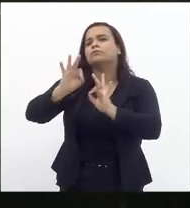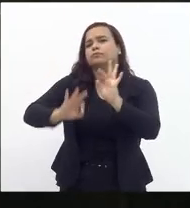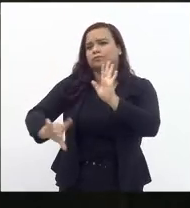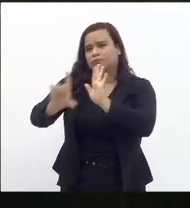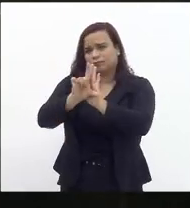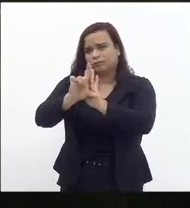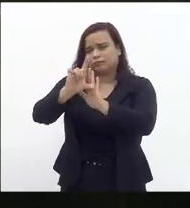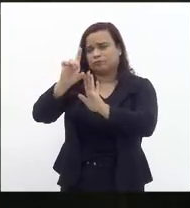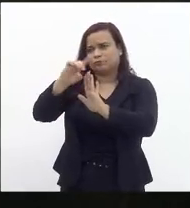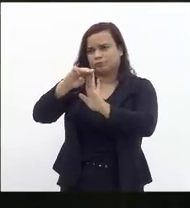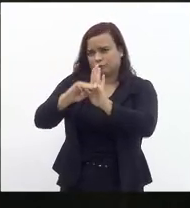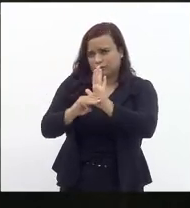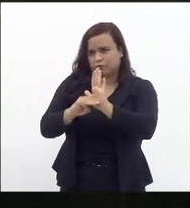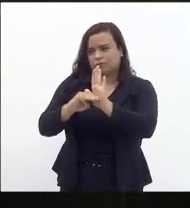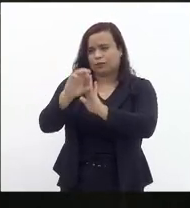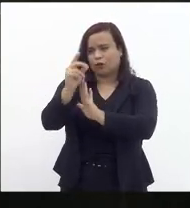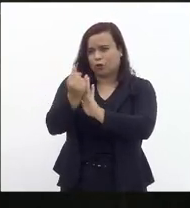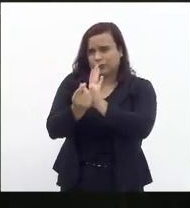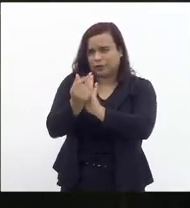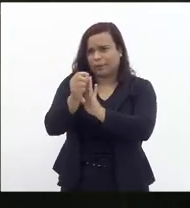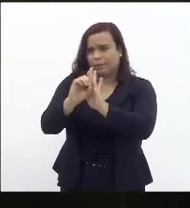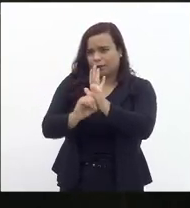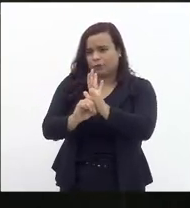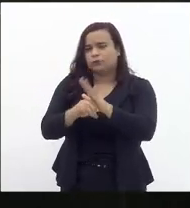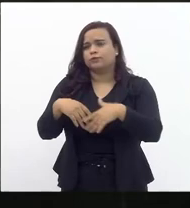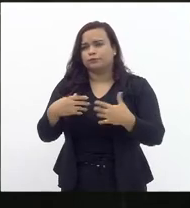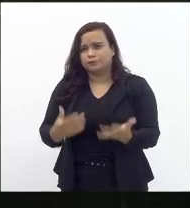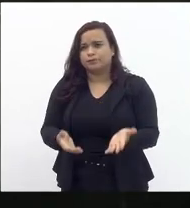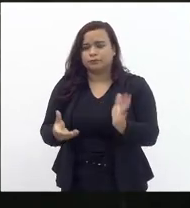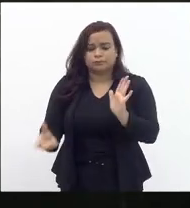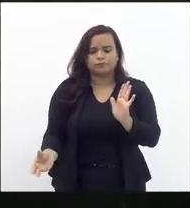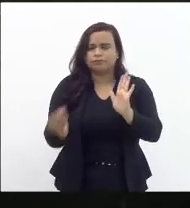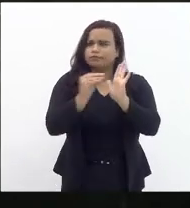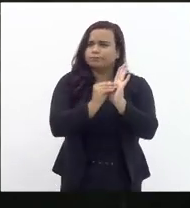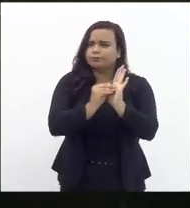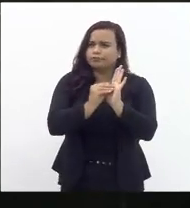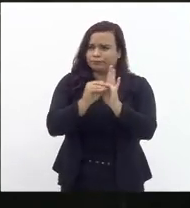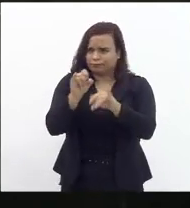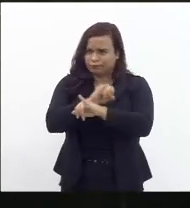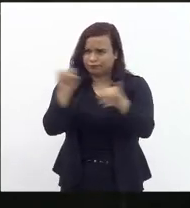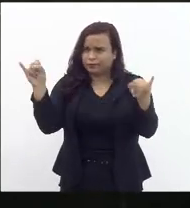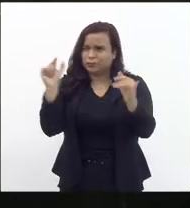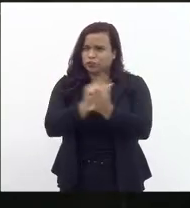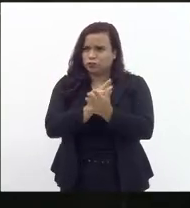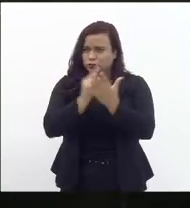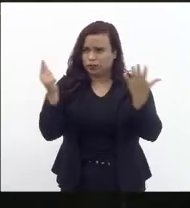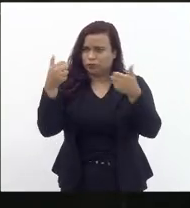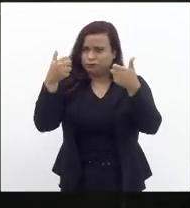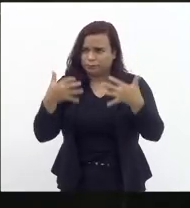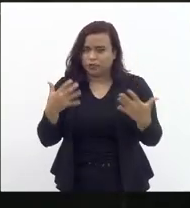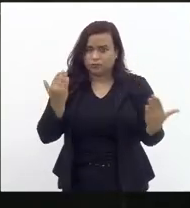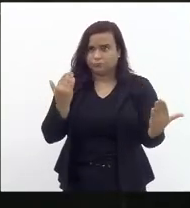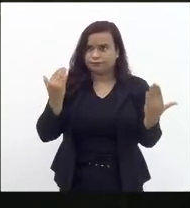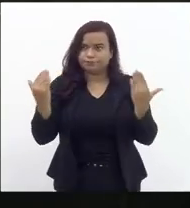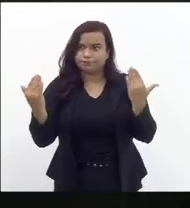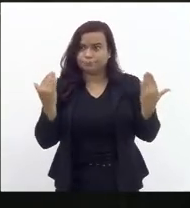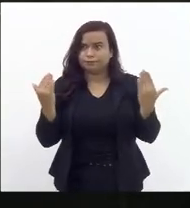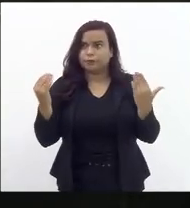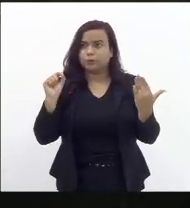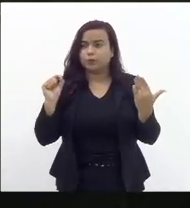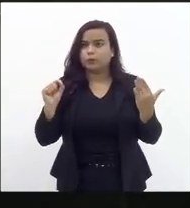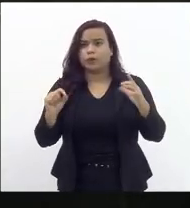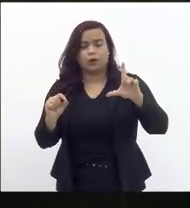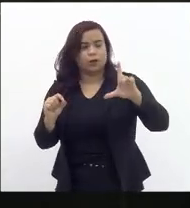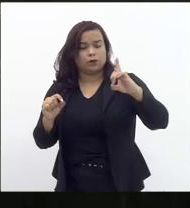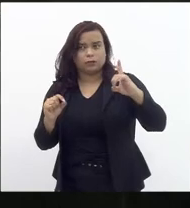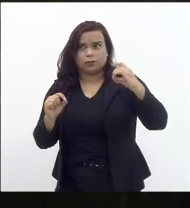Diretrizes Orçamentárias. E ali assinalou que, comparada a LDO